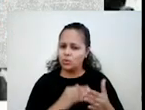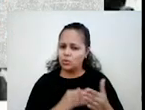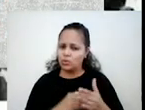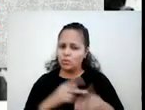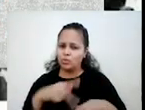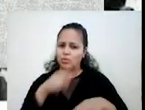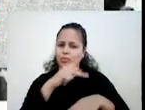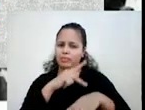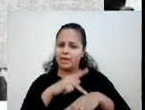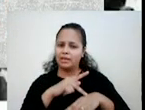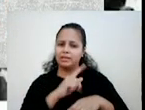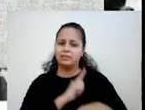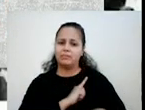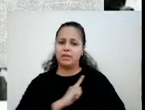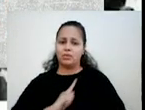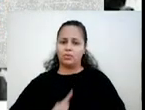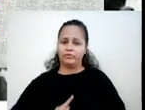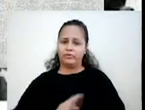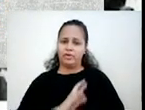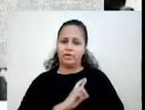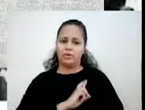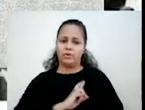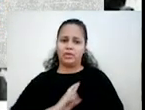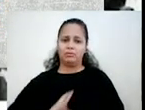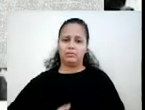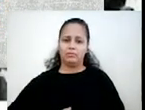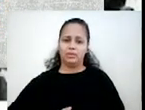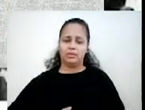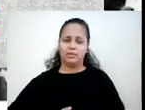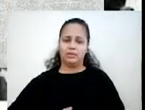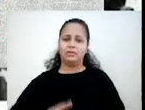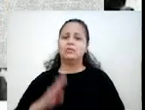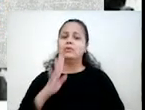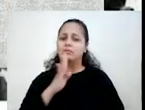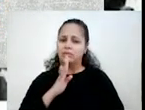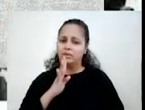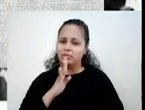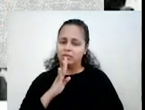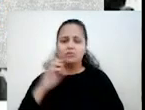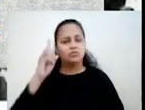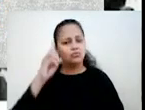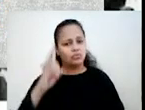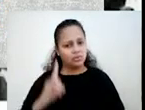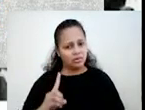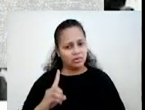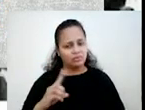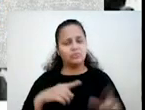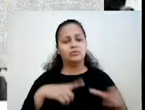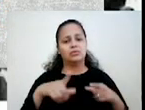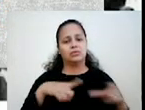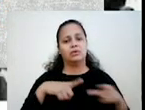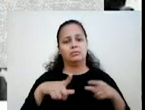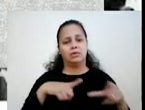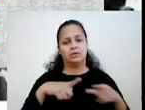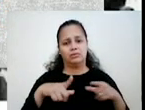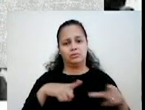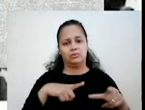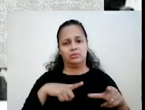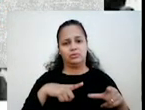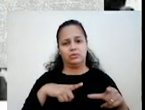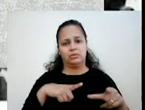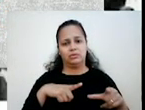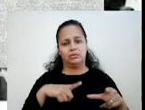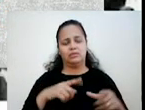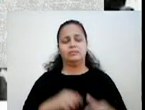para que o governo republicano reconhecesse e legalizasse o direito dos trabalhadores, ou, né,